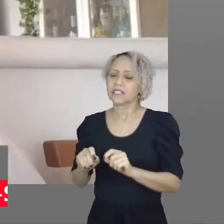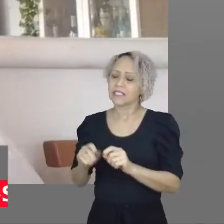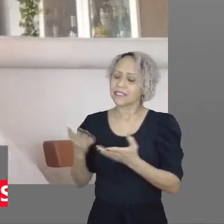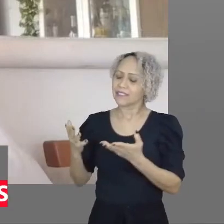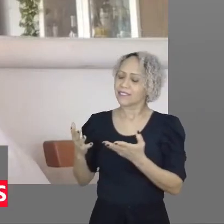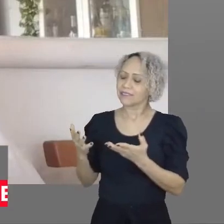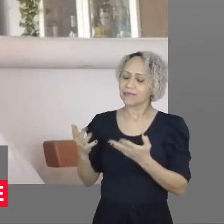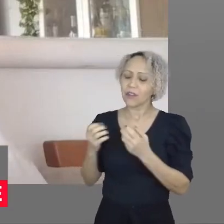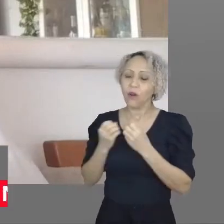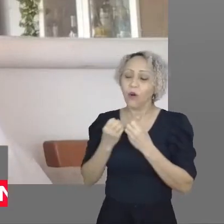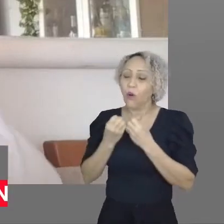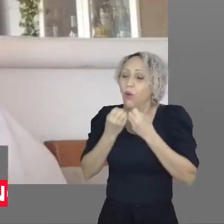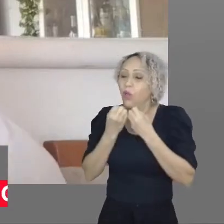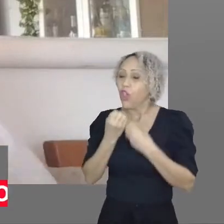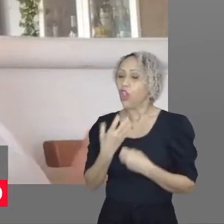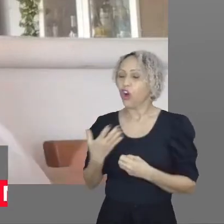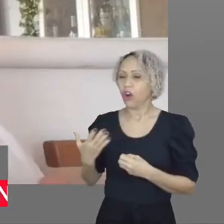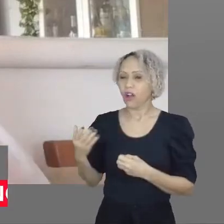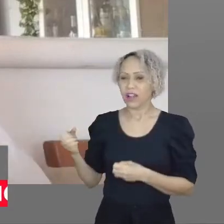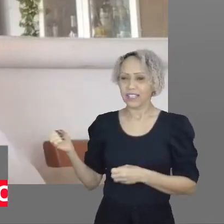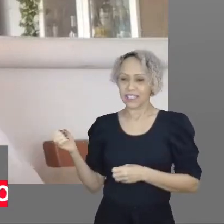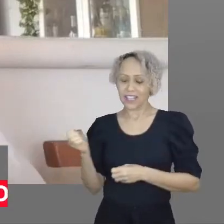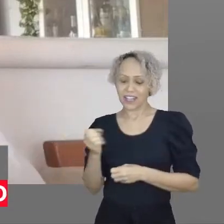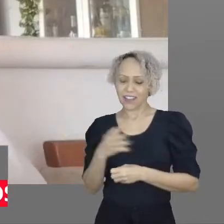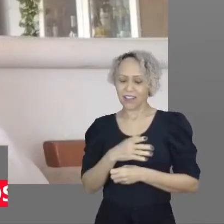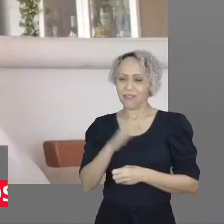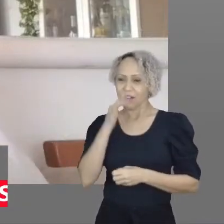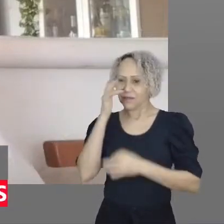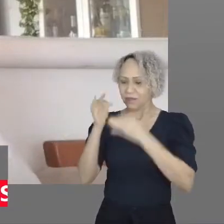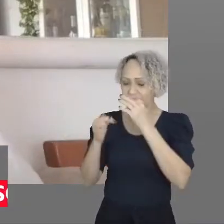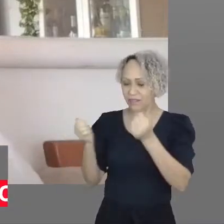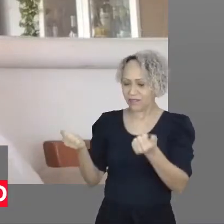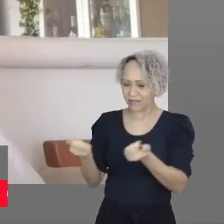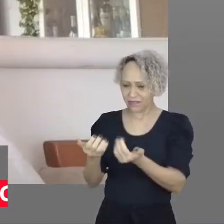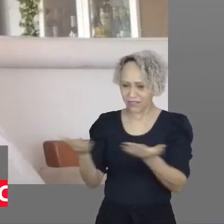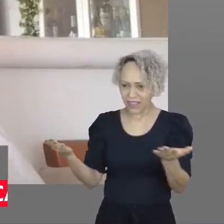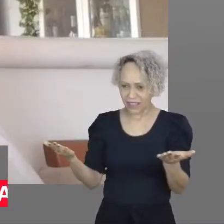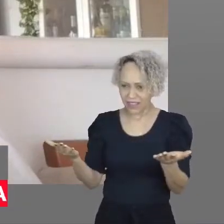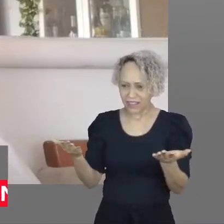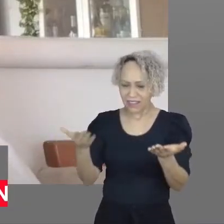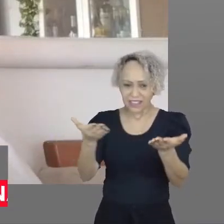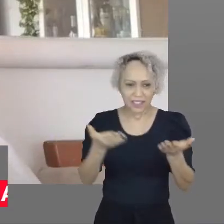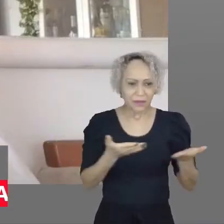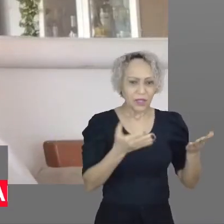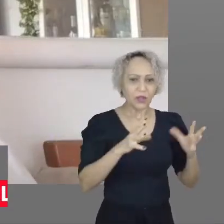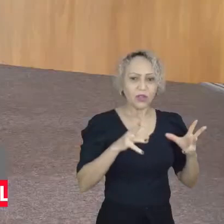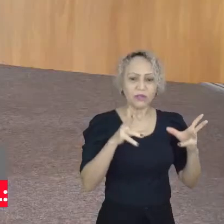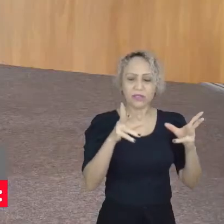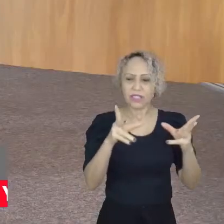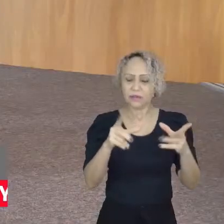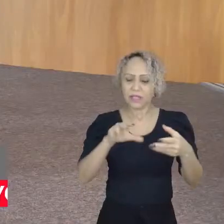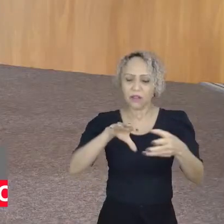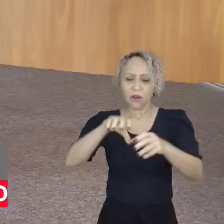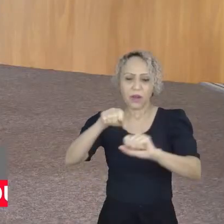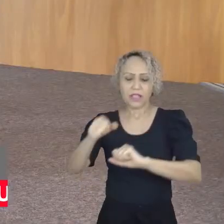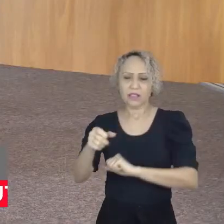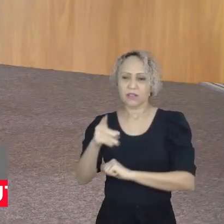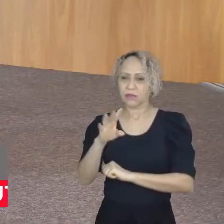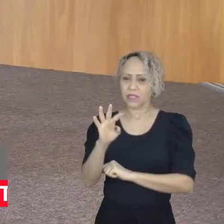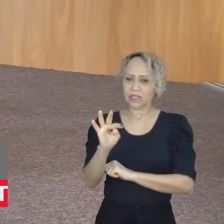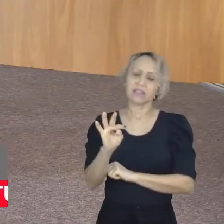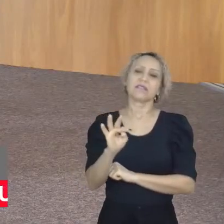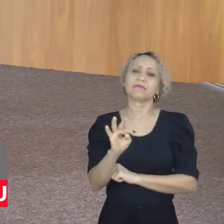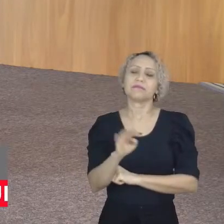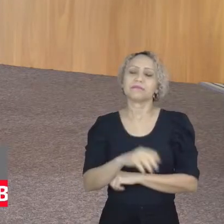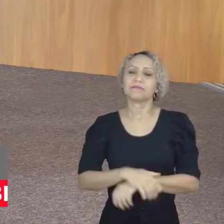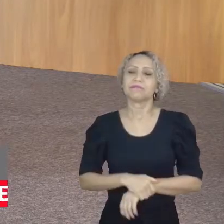está tinindo e a gente quer com que todo mundo venha para esse grande processo formativo do PT. Vivi, e eu